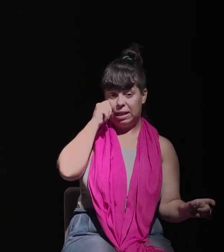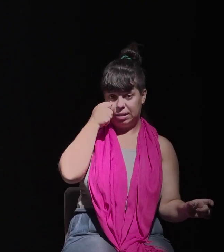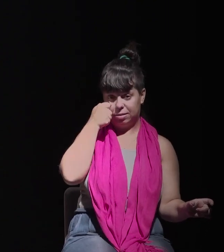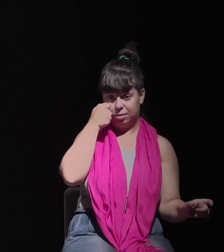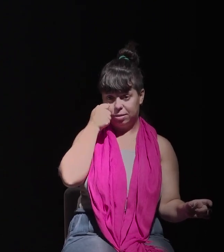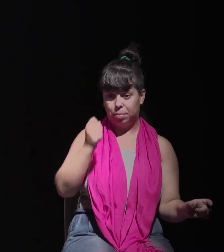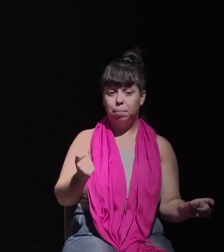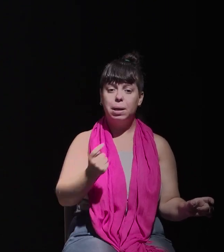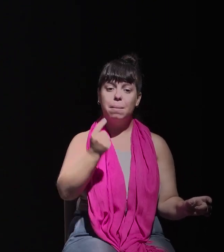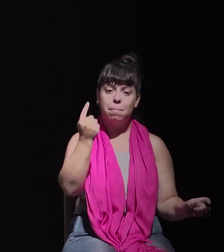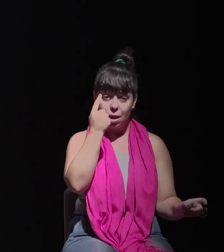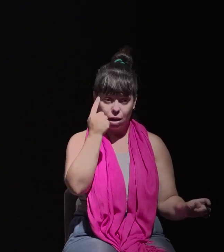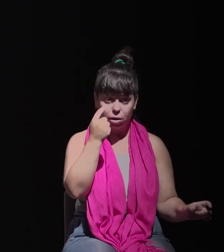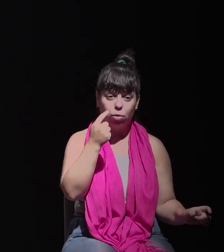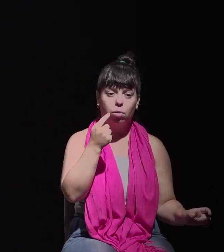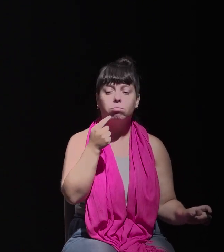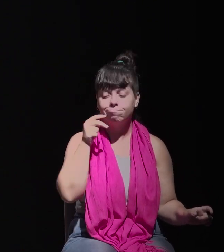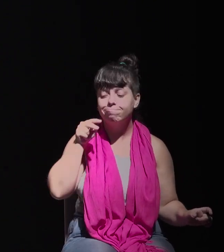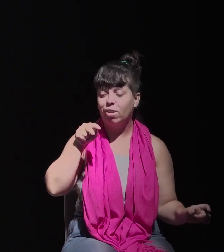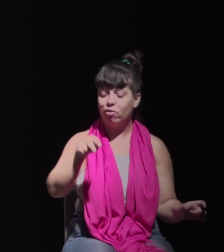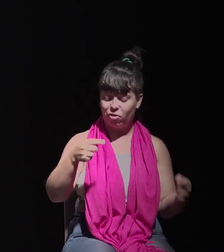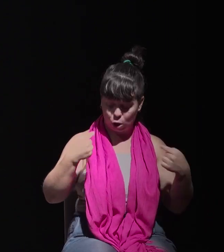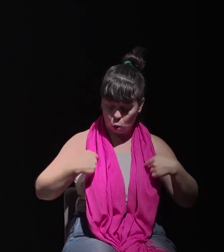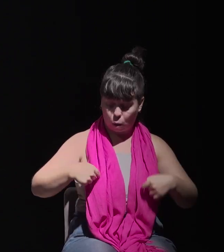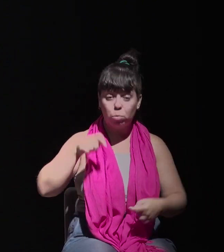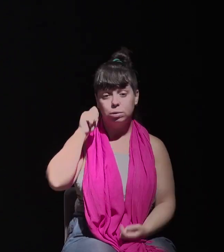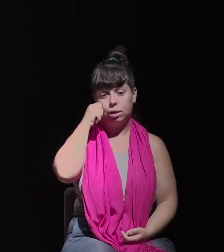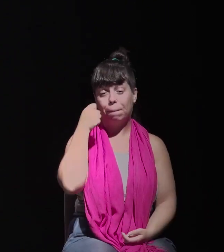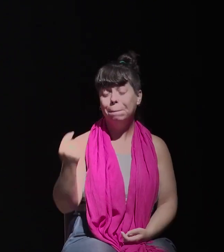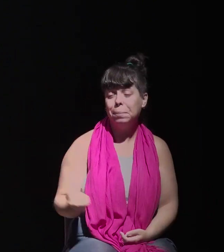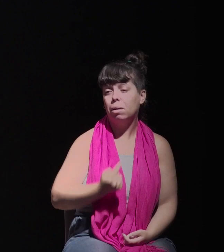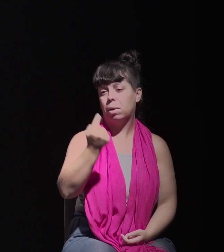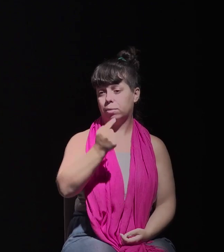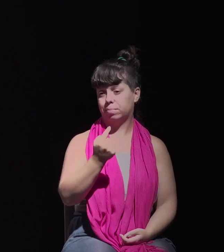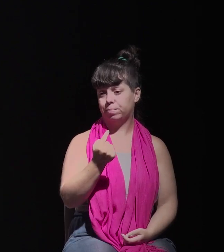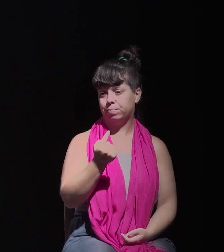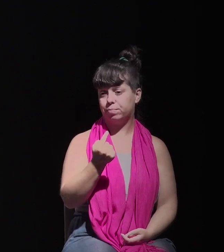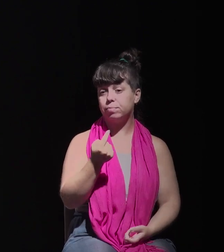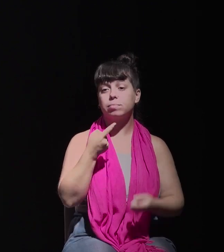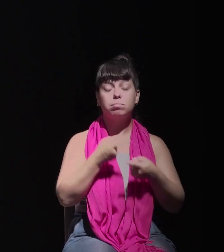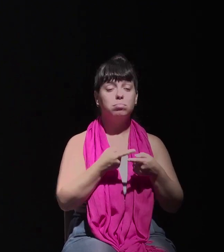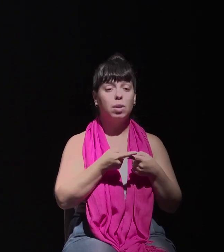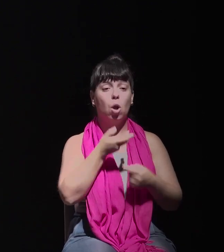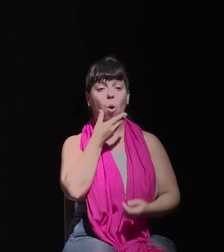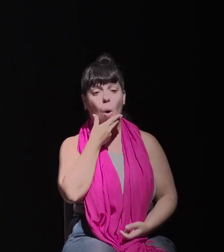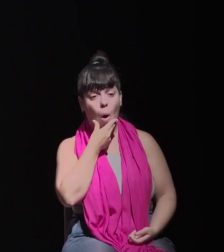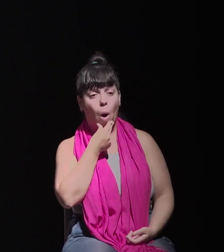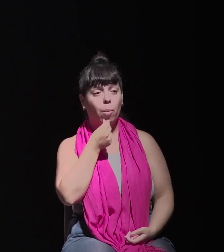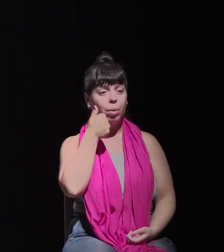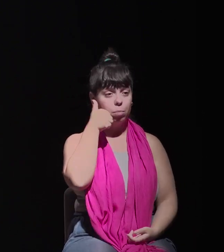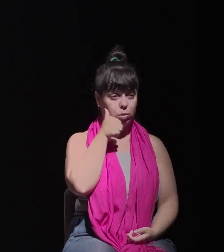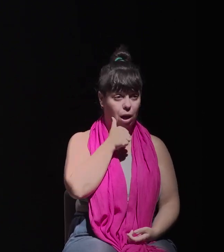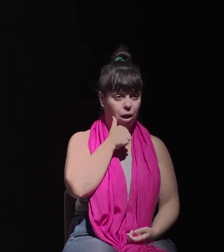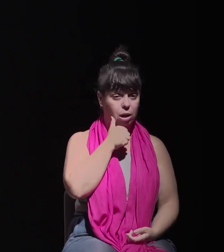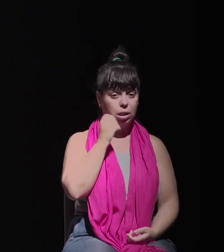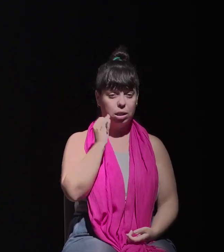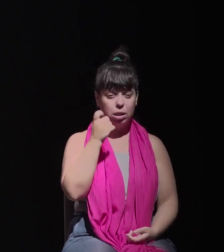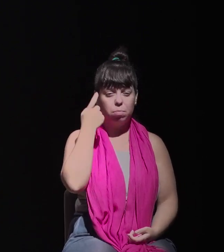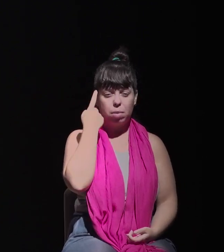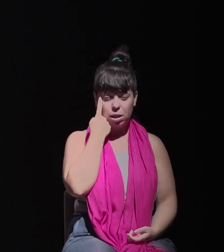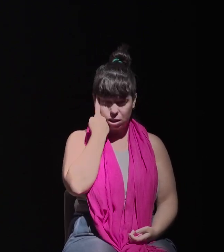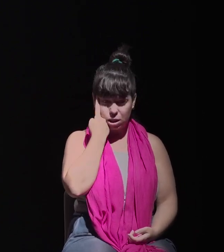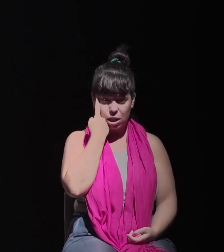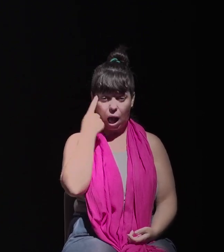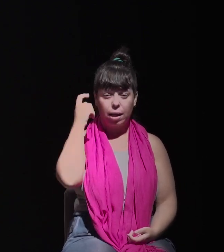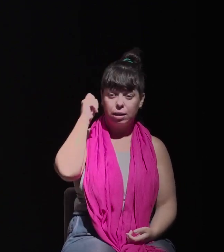ali ele vê um corpo negro. Porque, na mesma medida, homens e mulheres, quando se pensa a dimensão racial no